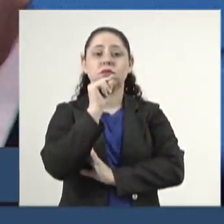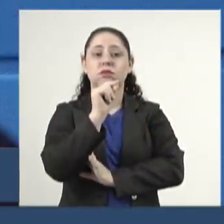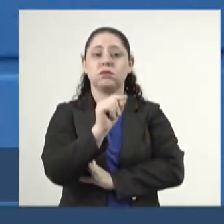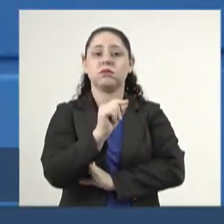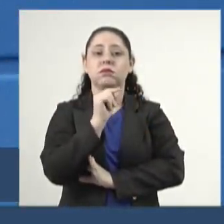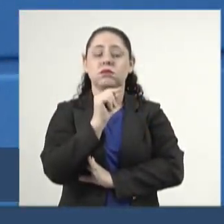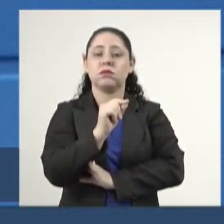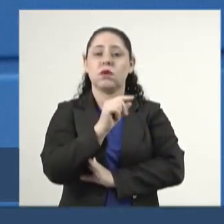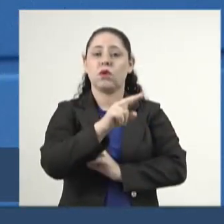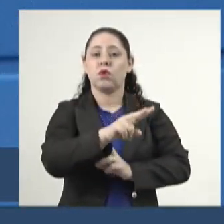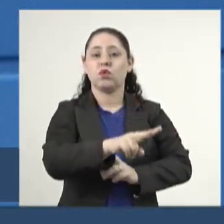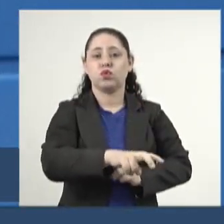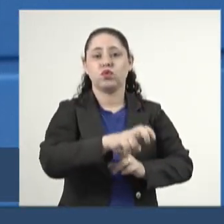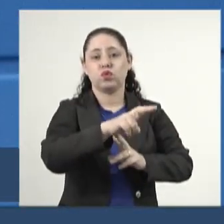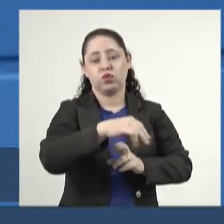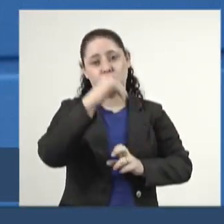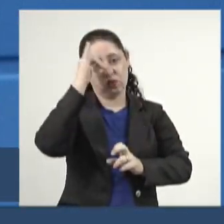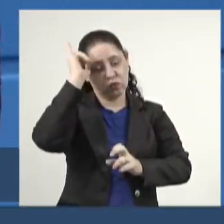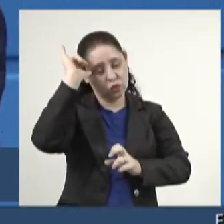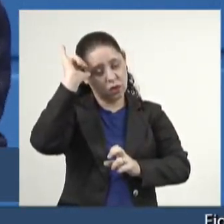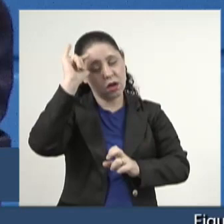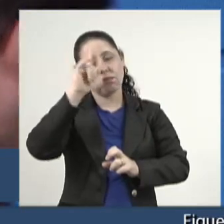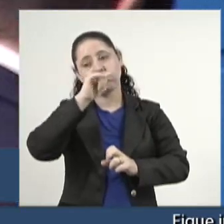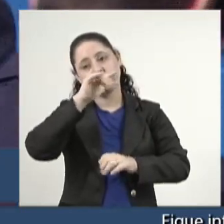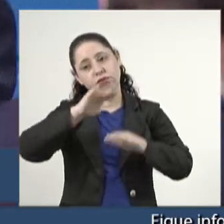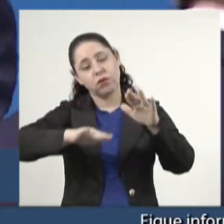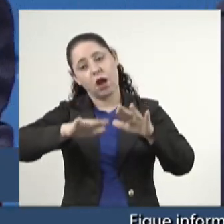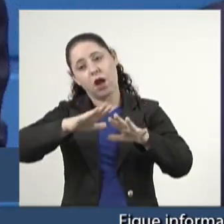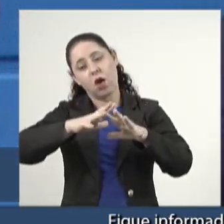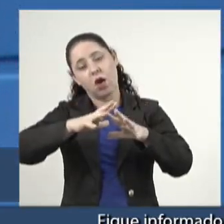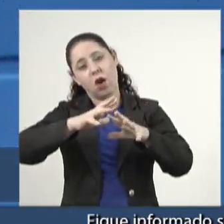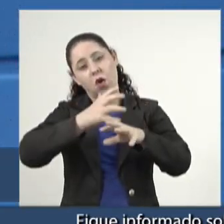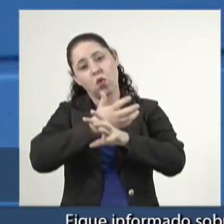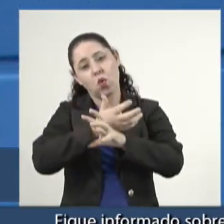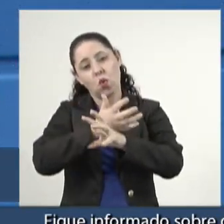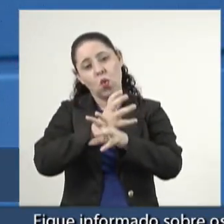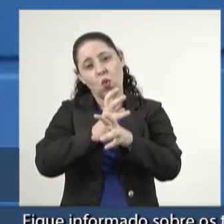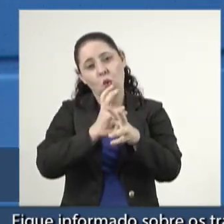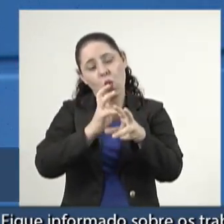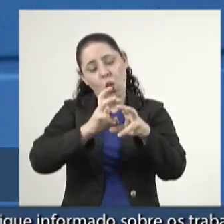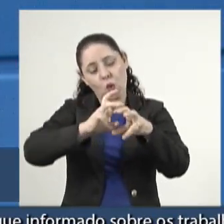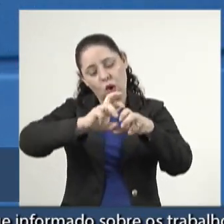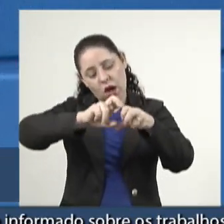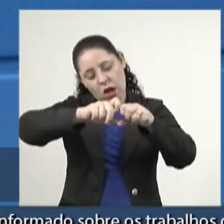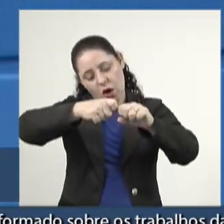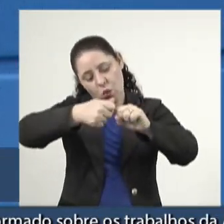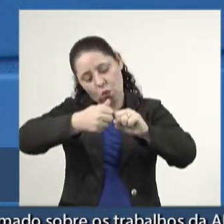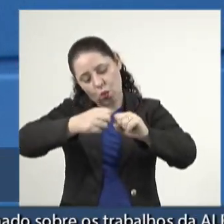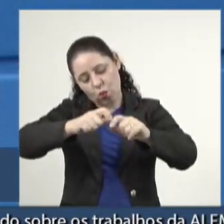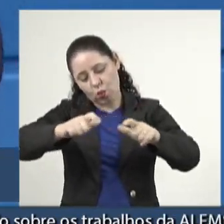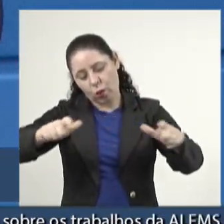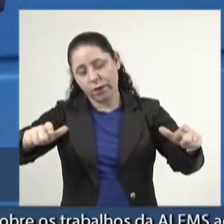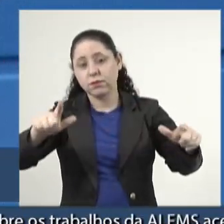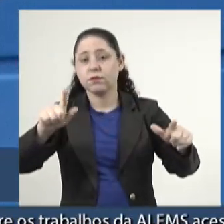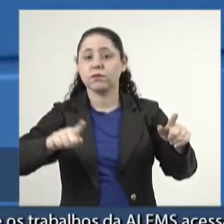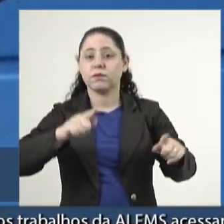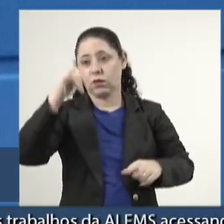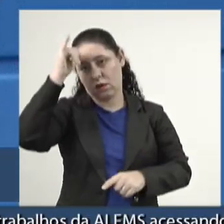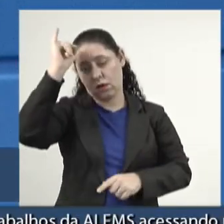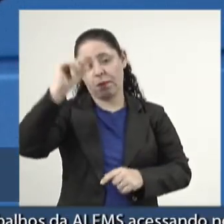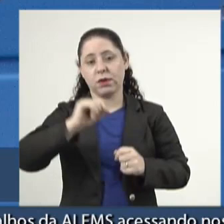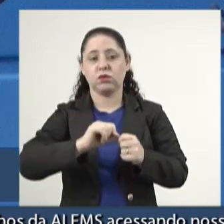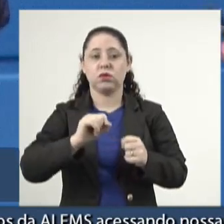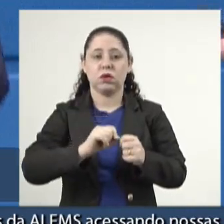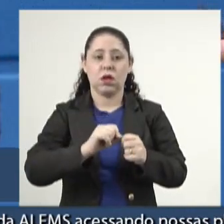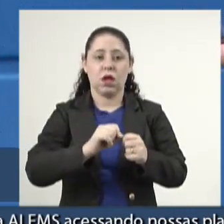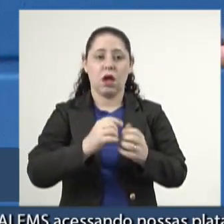a agropecuária, dependendo da cheia e dependendo da seca. É que maneja o gado para não ter uma